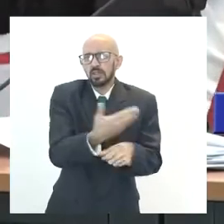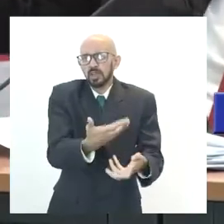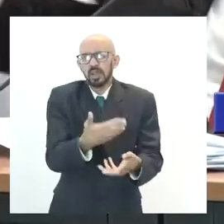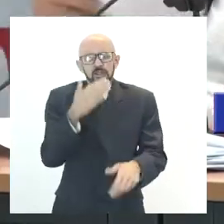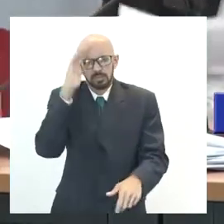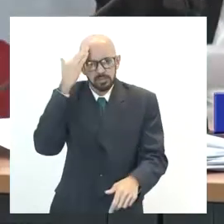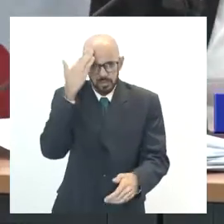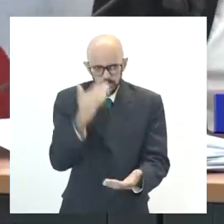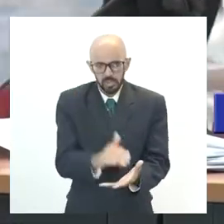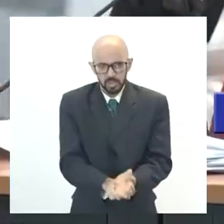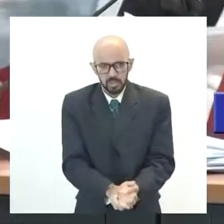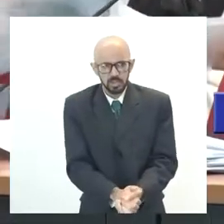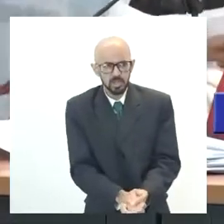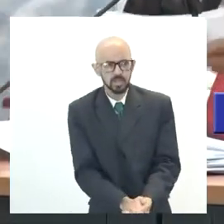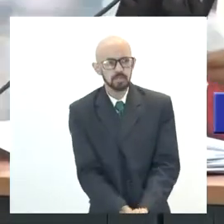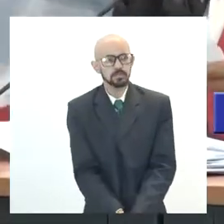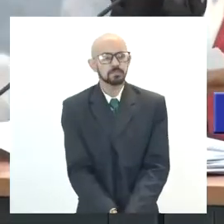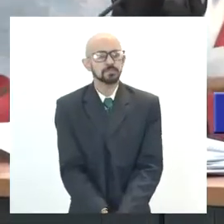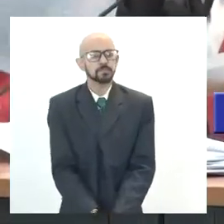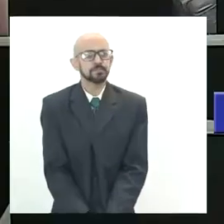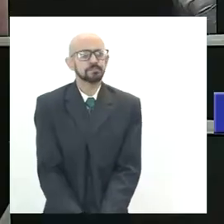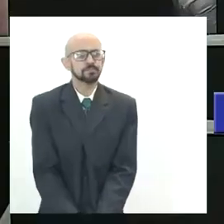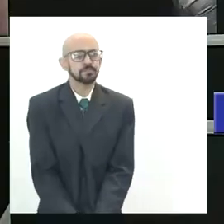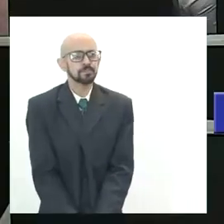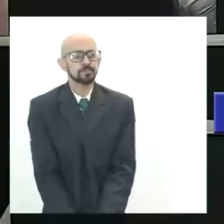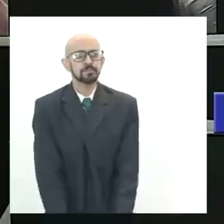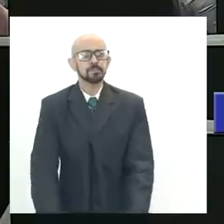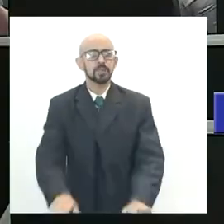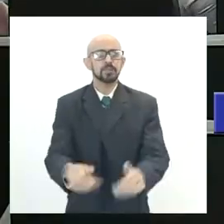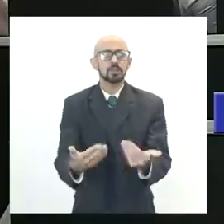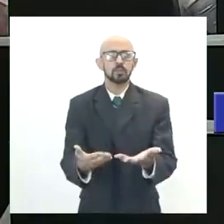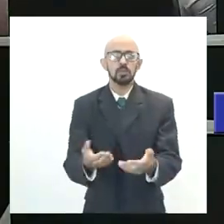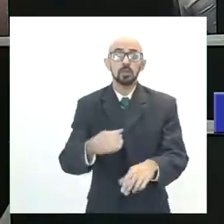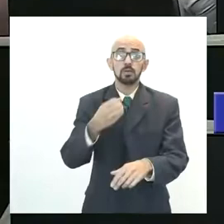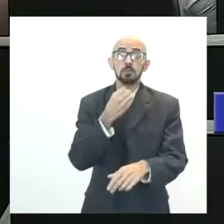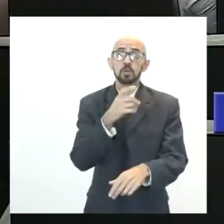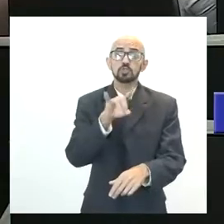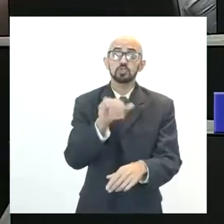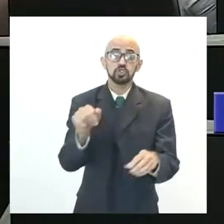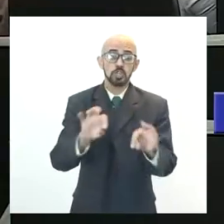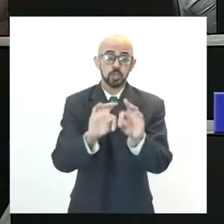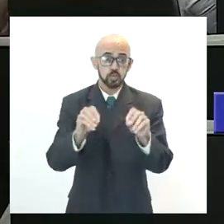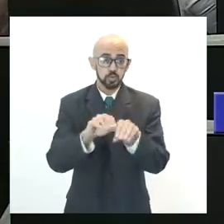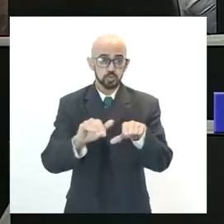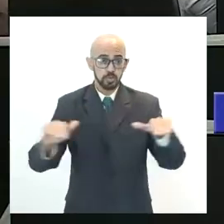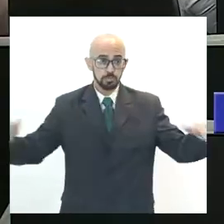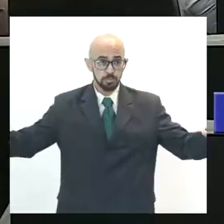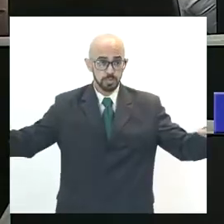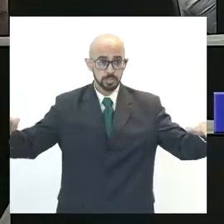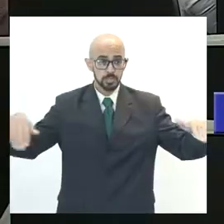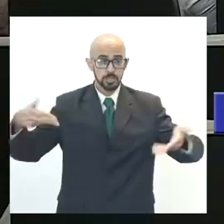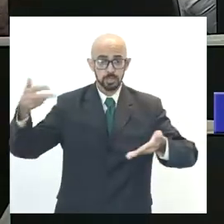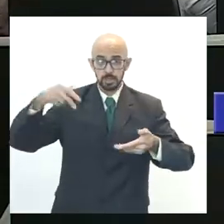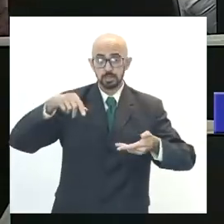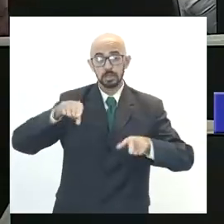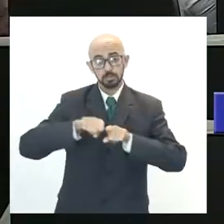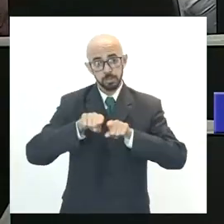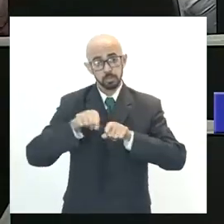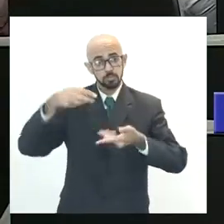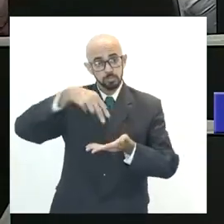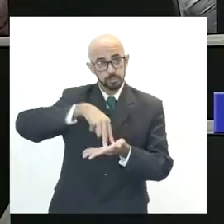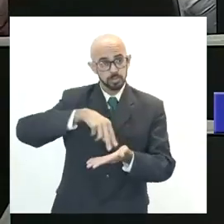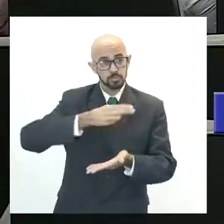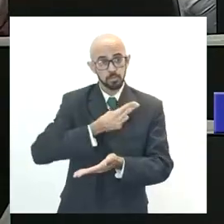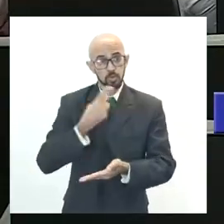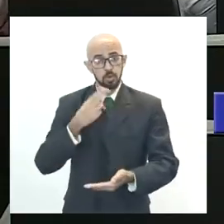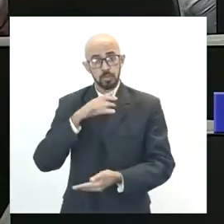ficha já vem cá e vamos lá causa por favor amanhã vamos na mesa Bom dia a todos presentes me chamou